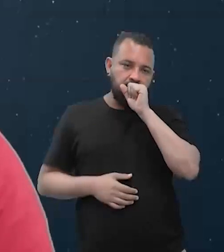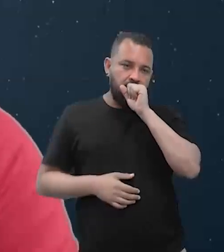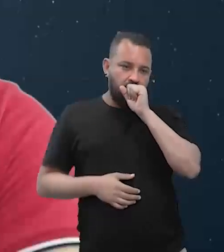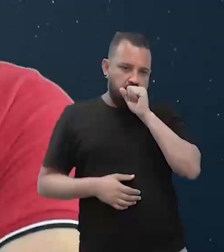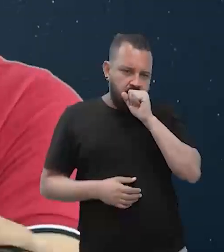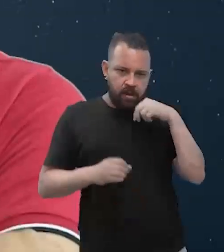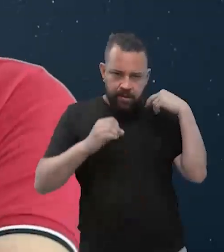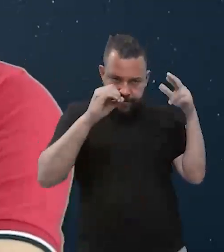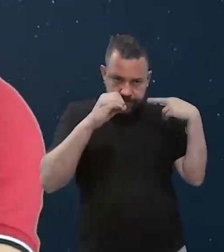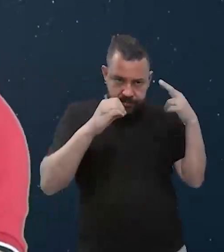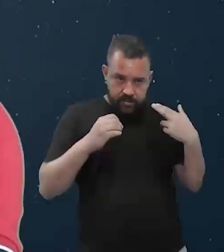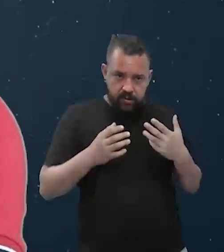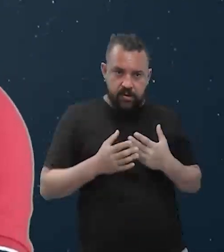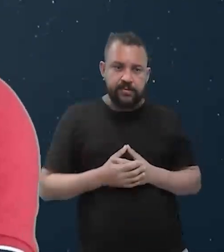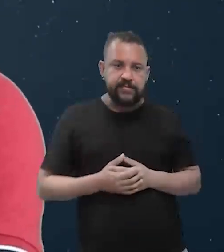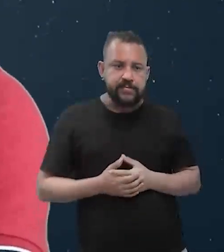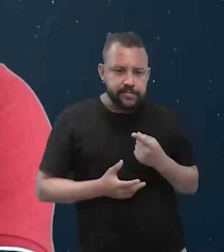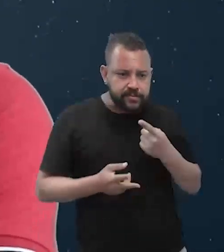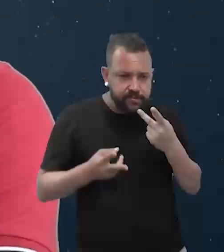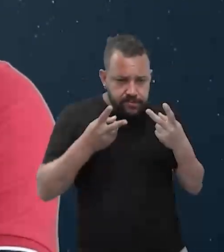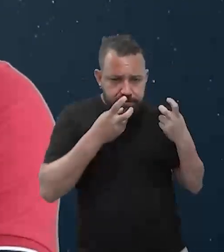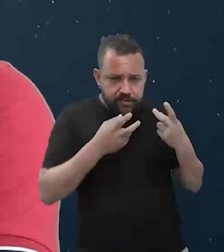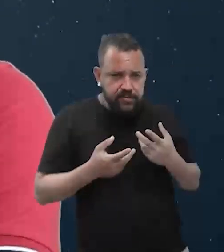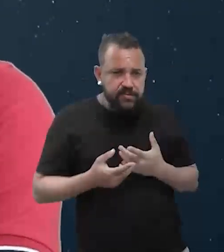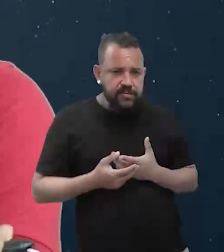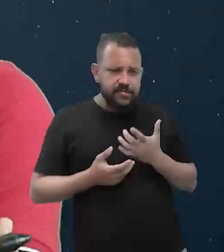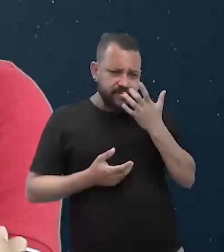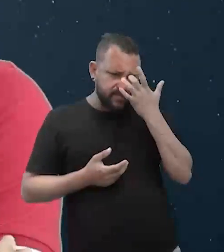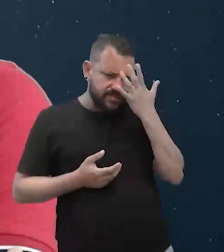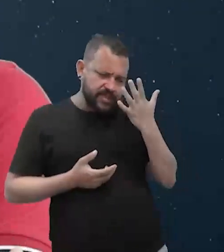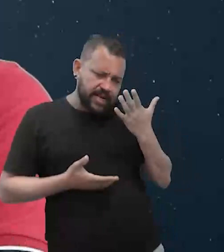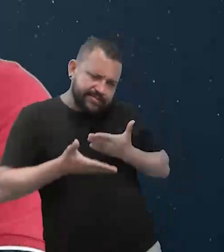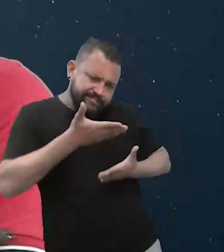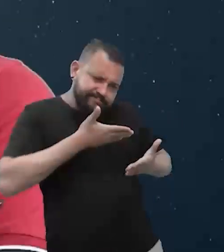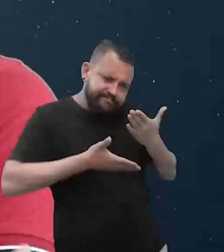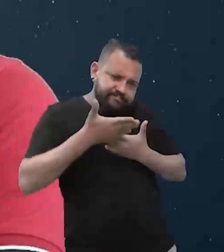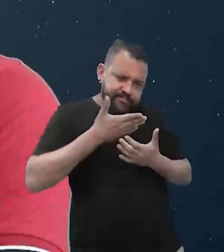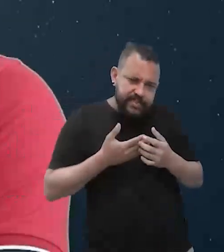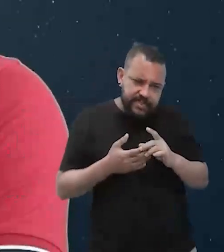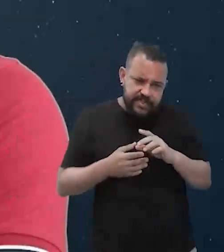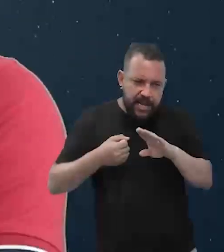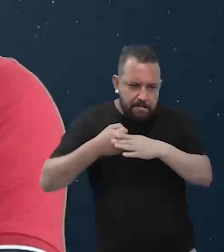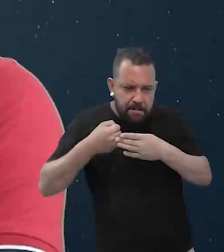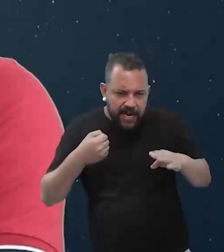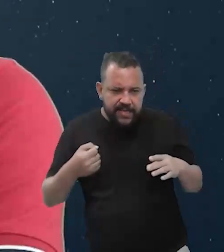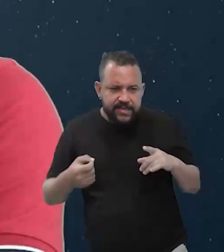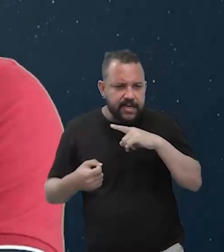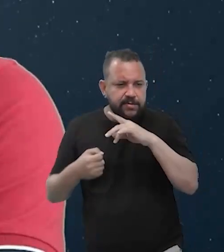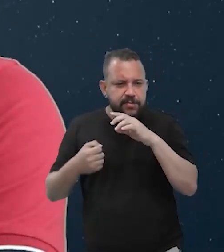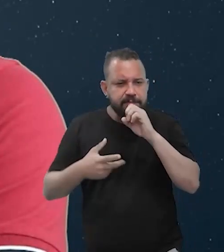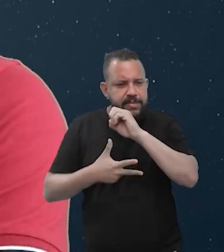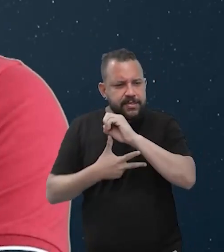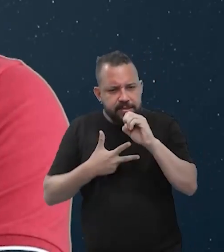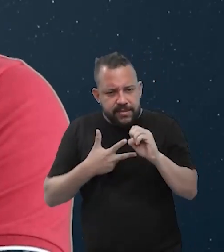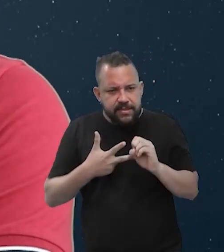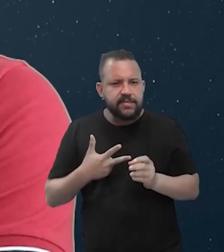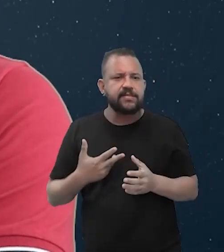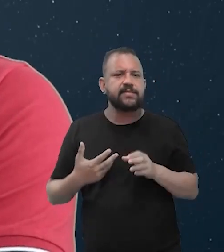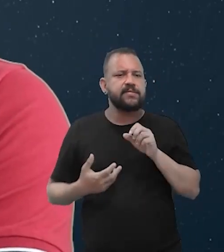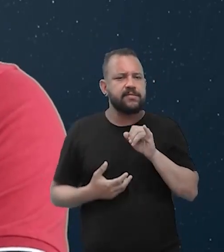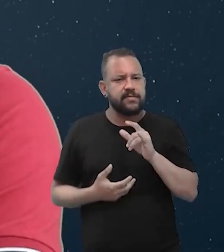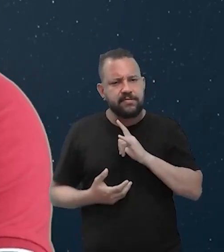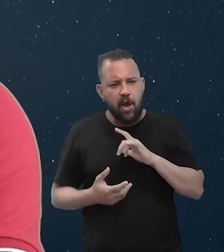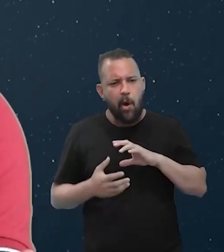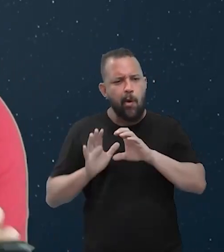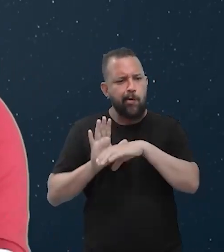Robertão, corta para mim. Você percebeu como é que uma questão dessa vai envolver a ideia de média lá no Enem? Então, muitas vezes você tem o conceito